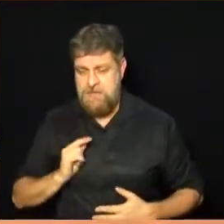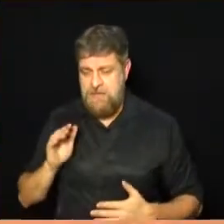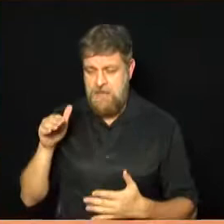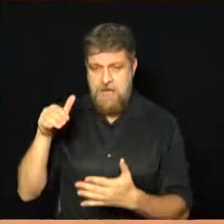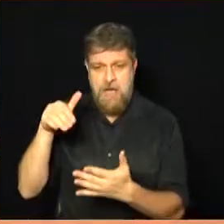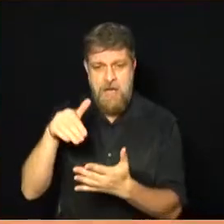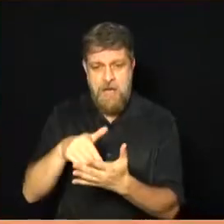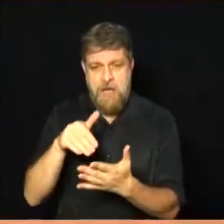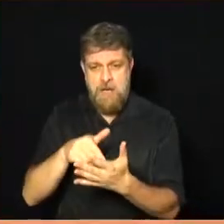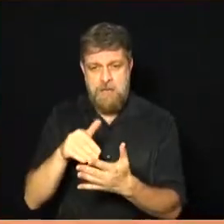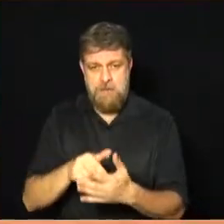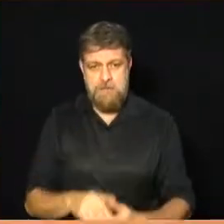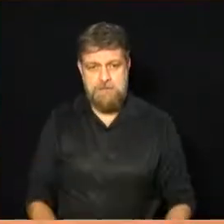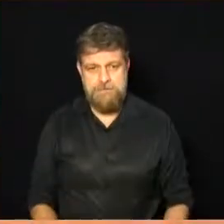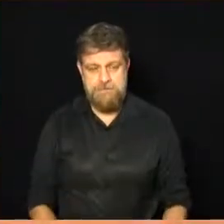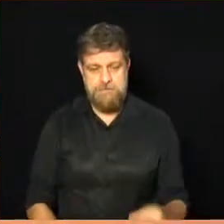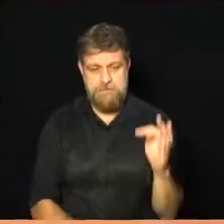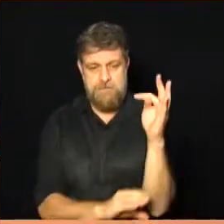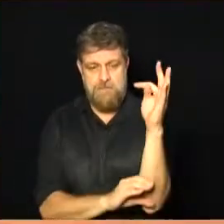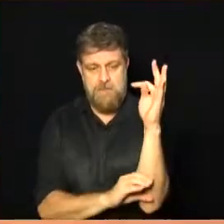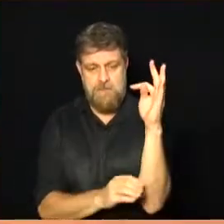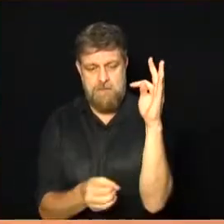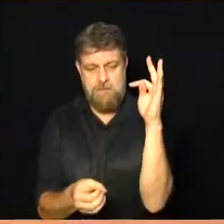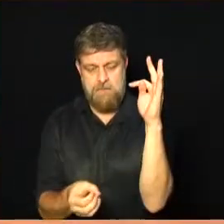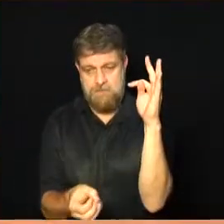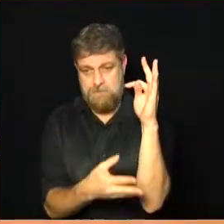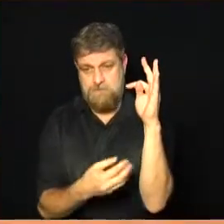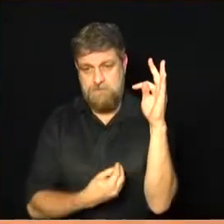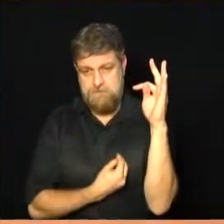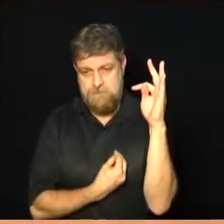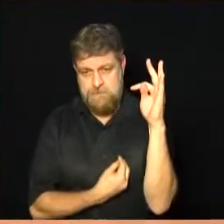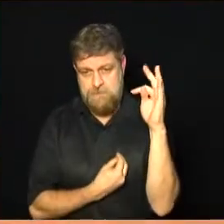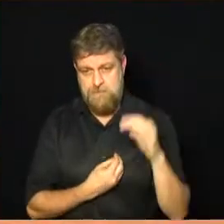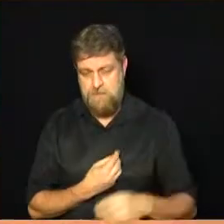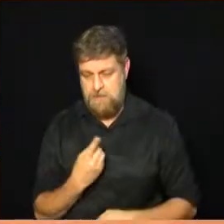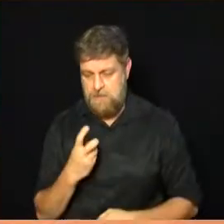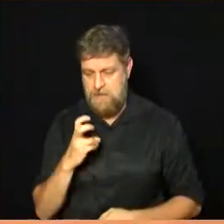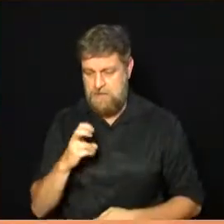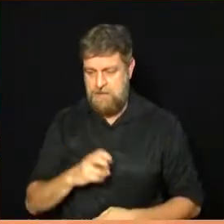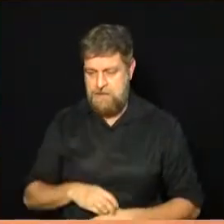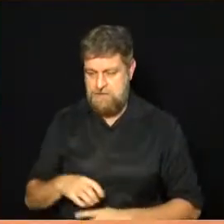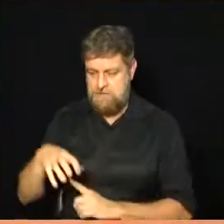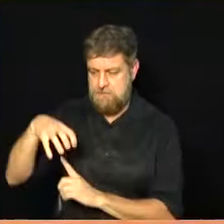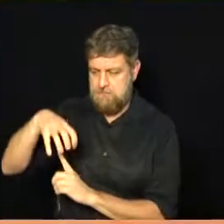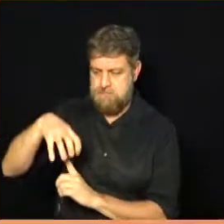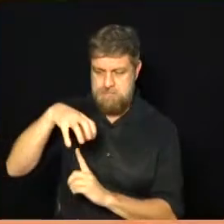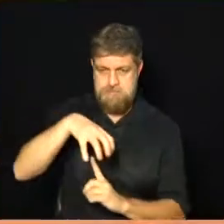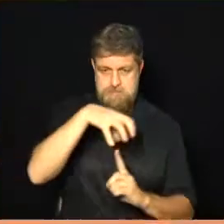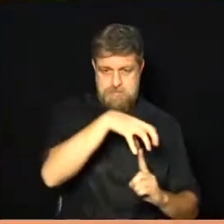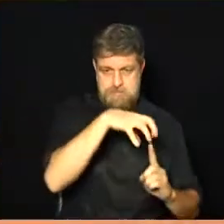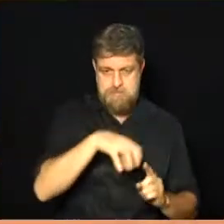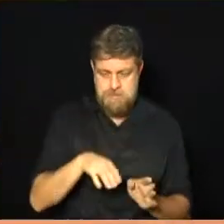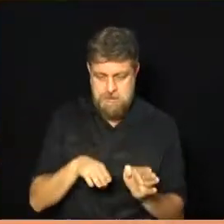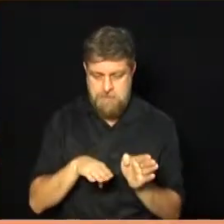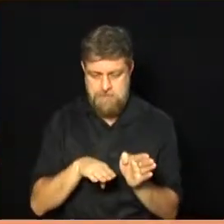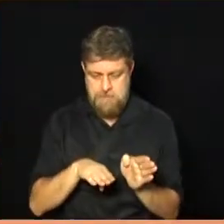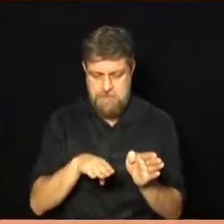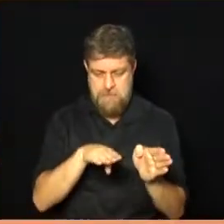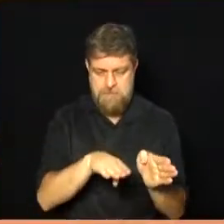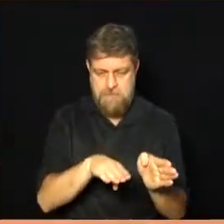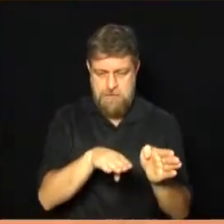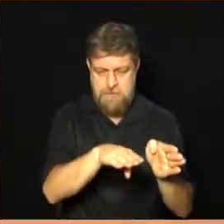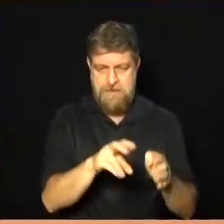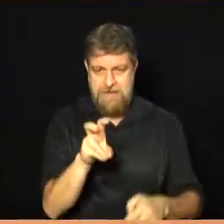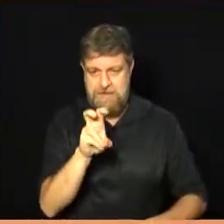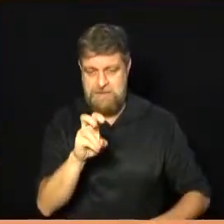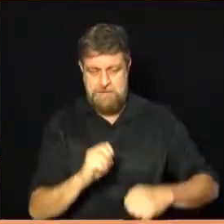o terminal Vida Nova. 15 estações de transferências, 4 terminais, 5 novas pontes